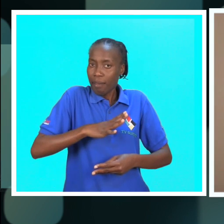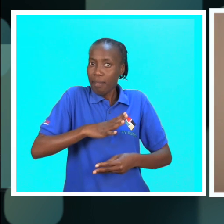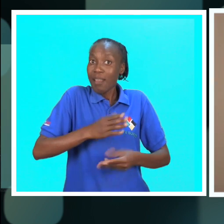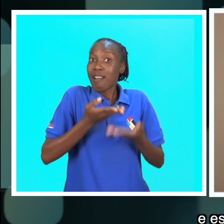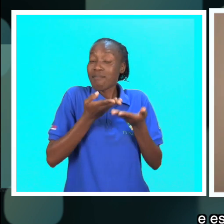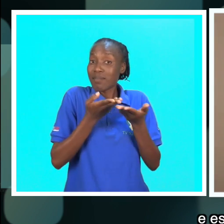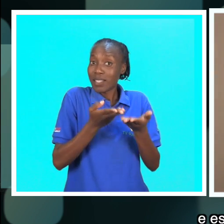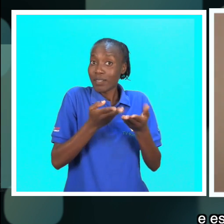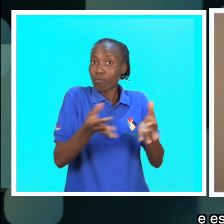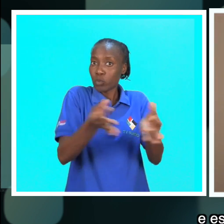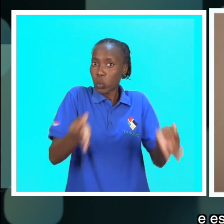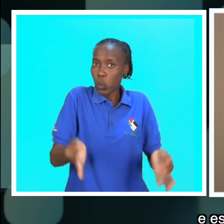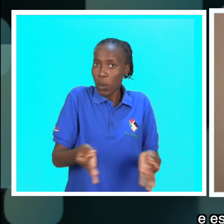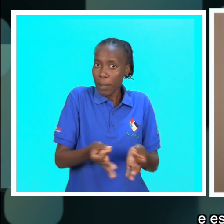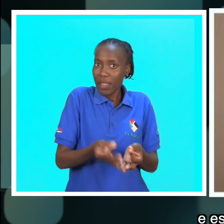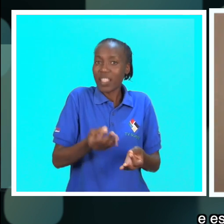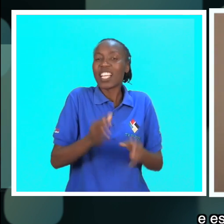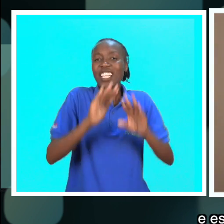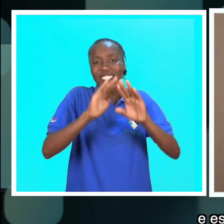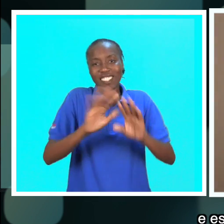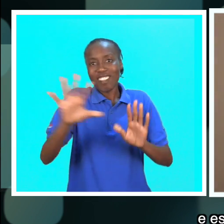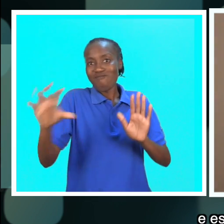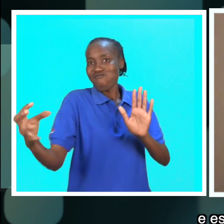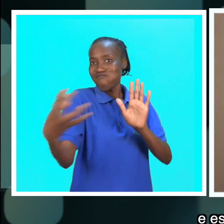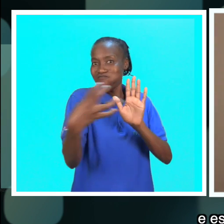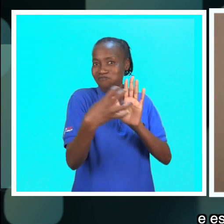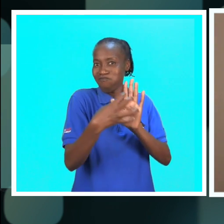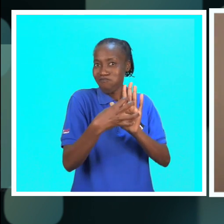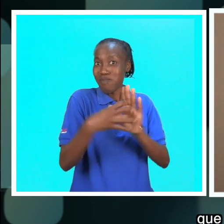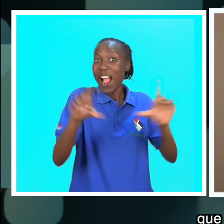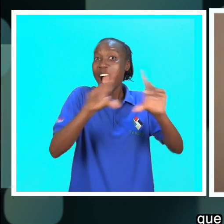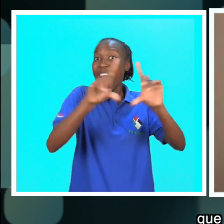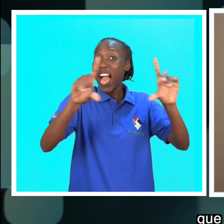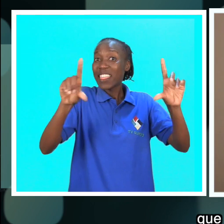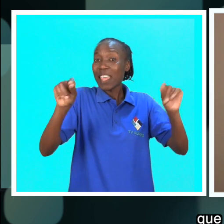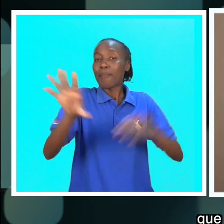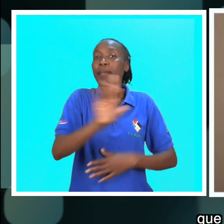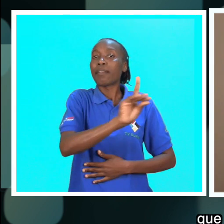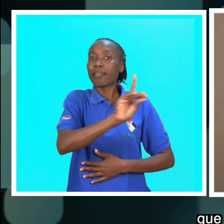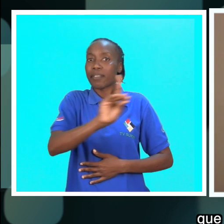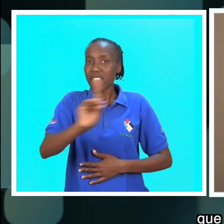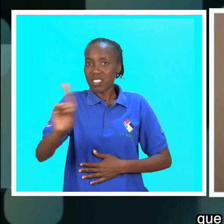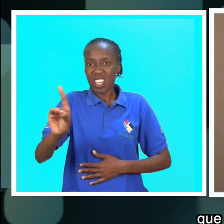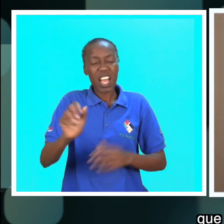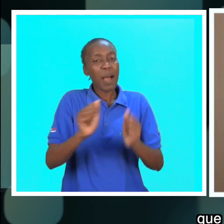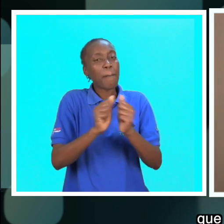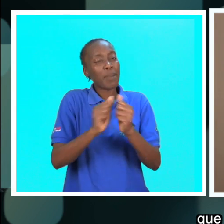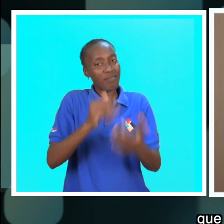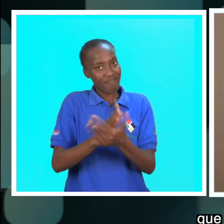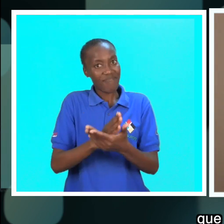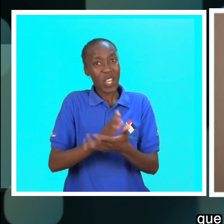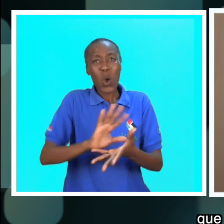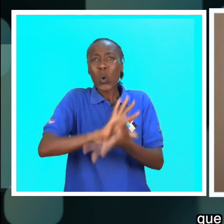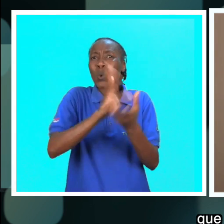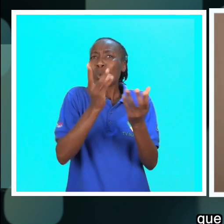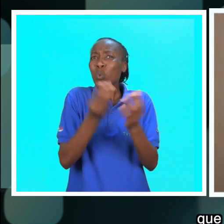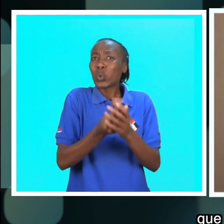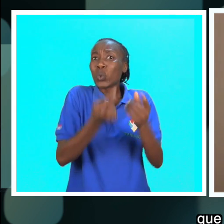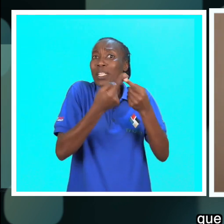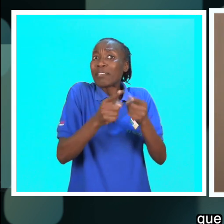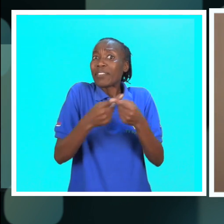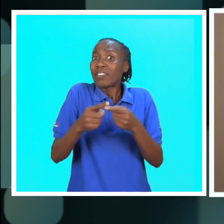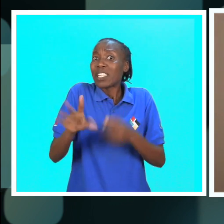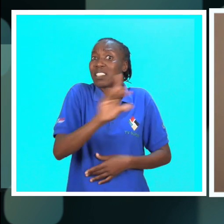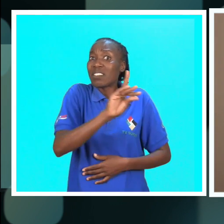questionário, e está lá a componente de deficiência. É verdade que não tem a componente todos os tipos